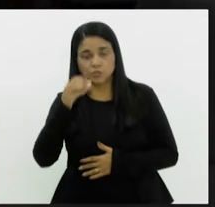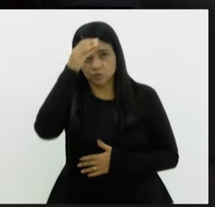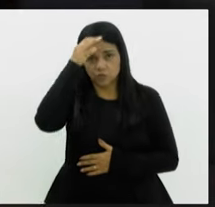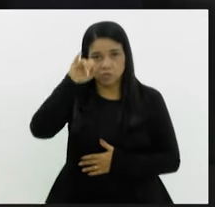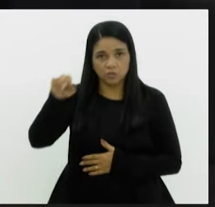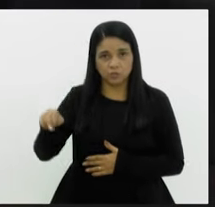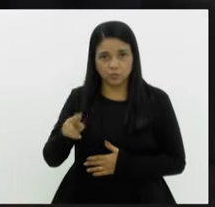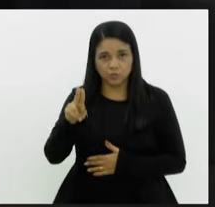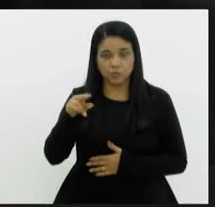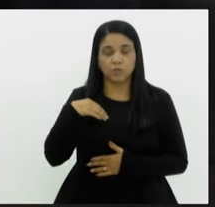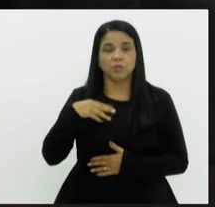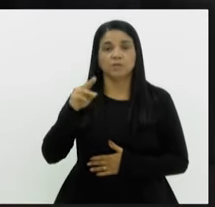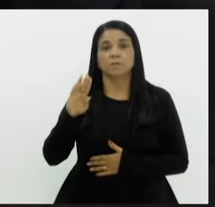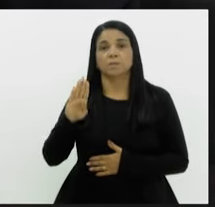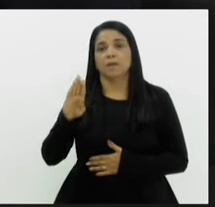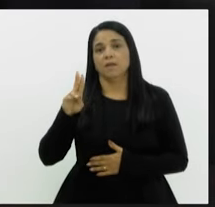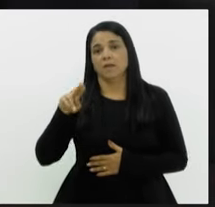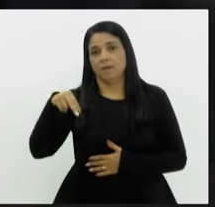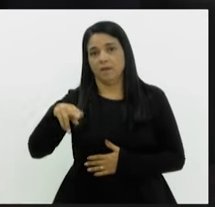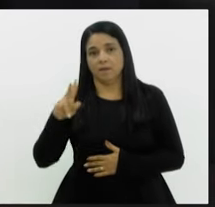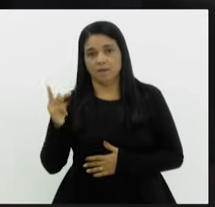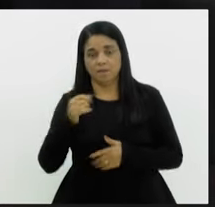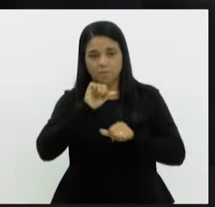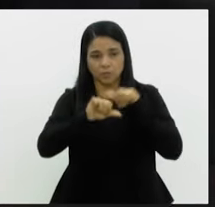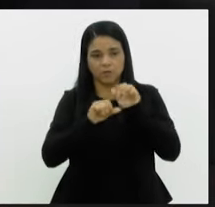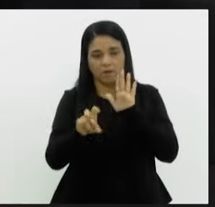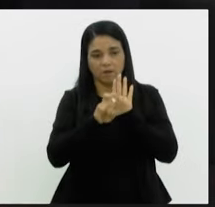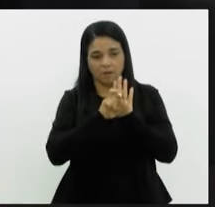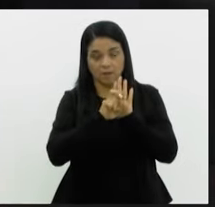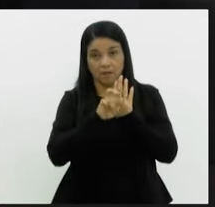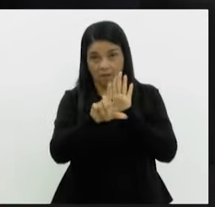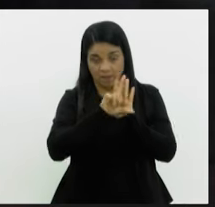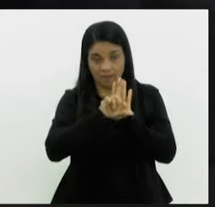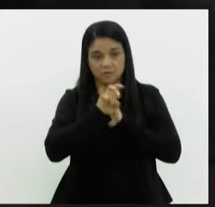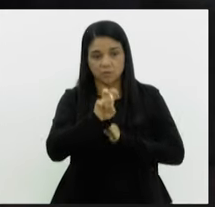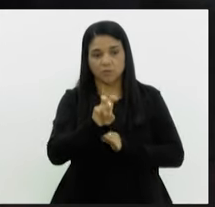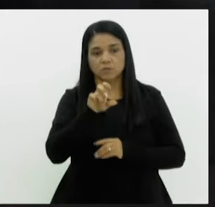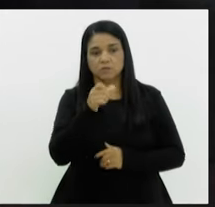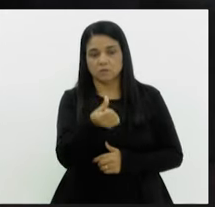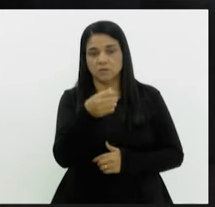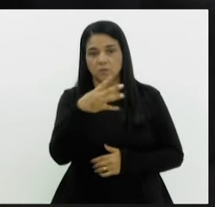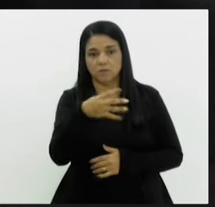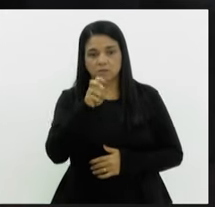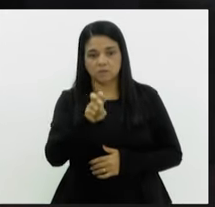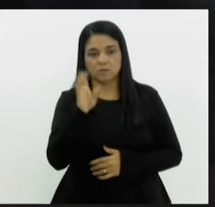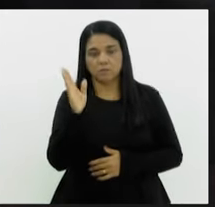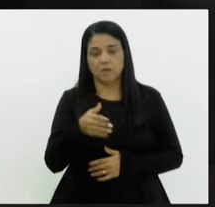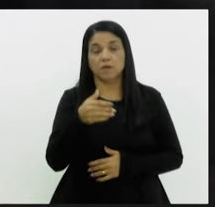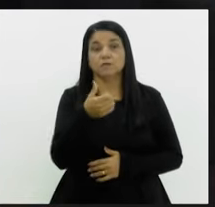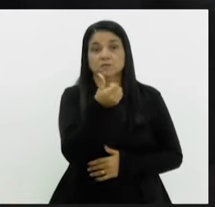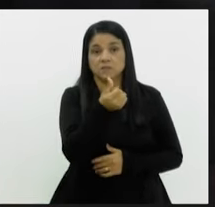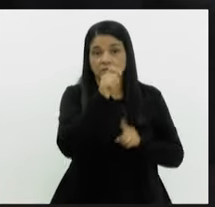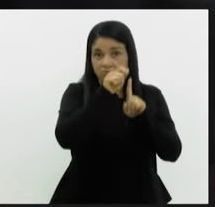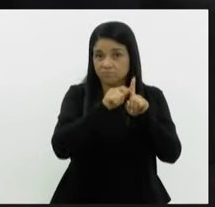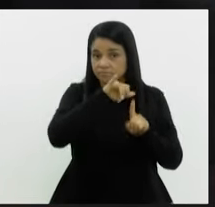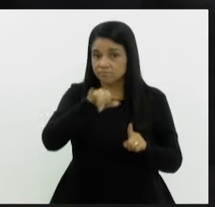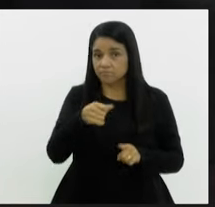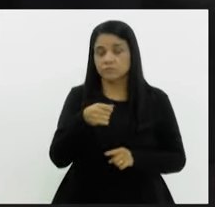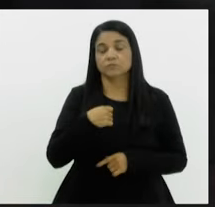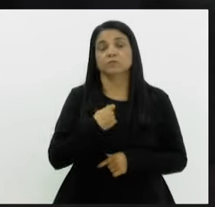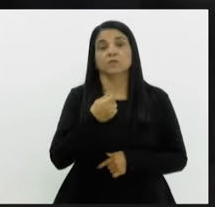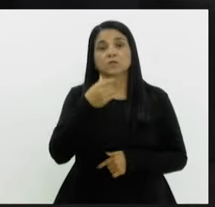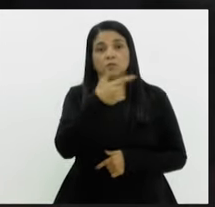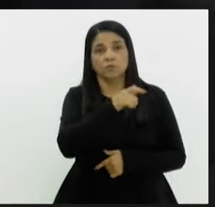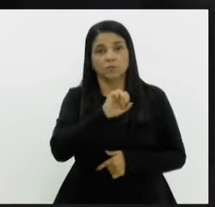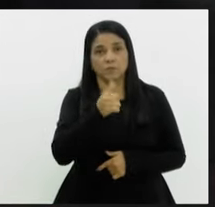BNH, que altera a Lei nº 5.645, de 6 de janeiro de 2010, para incluir no